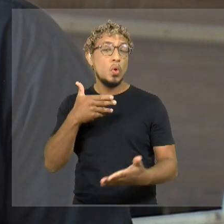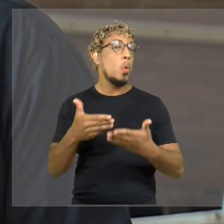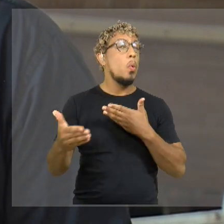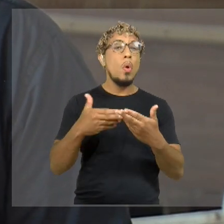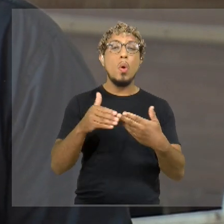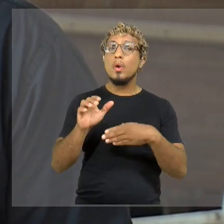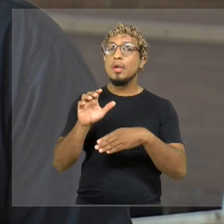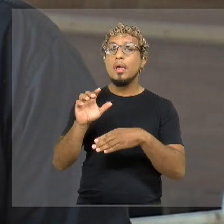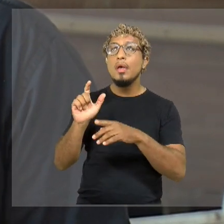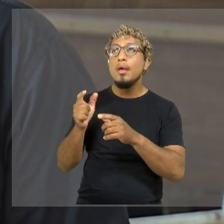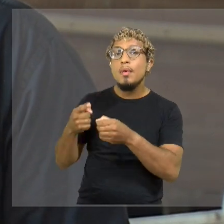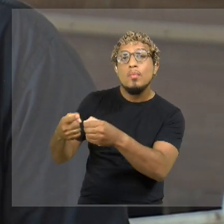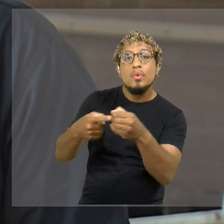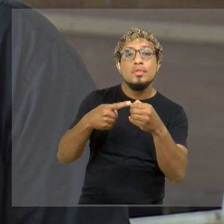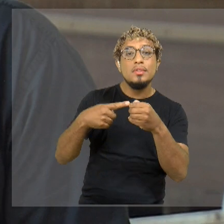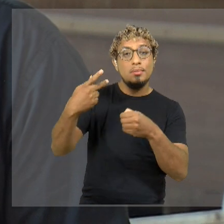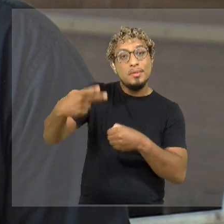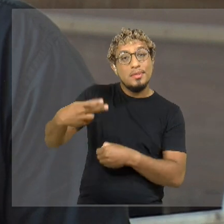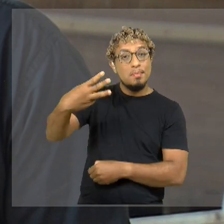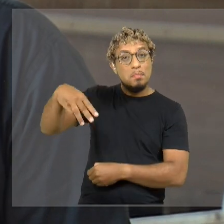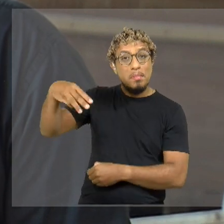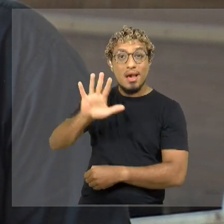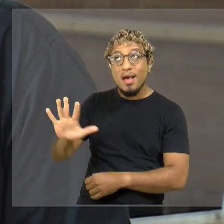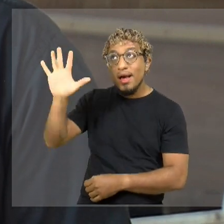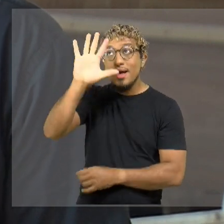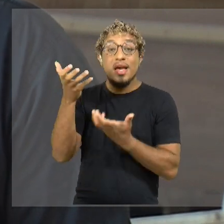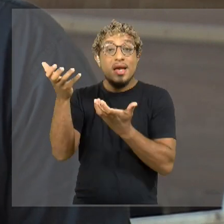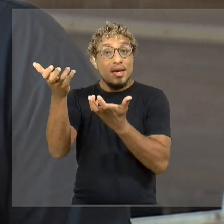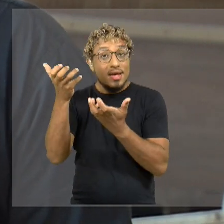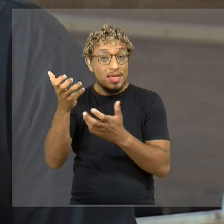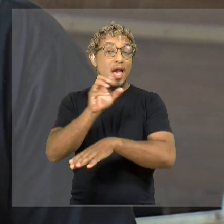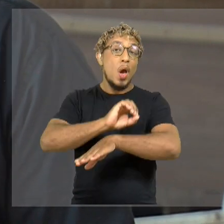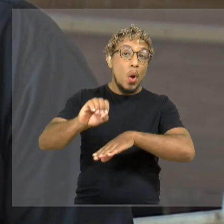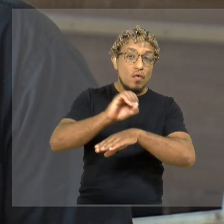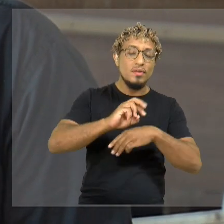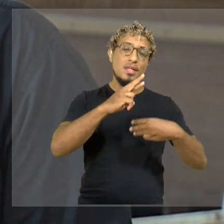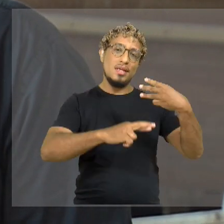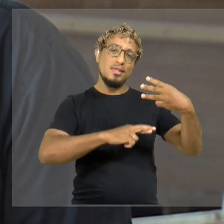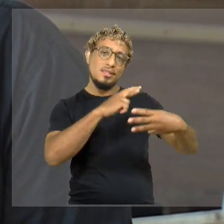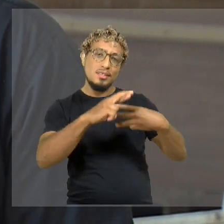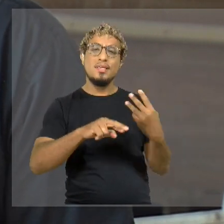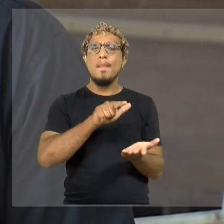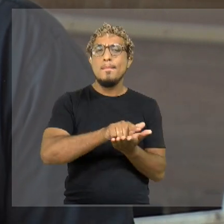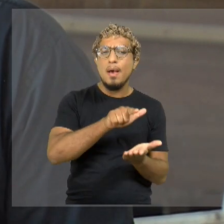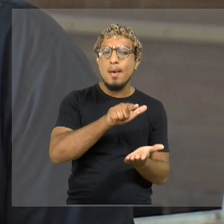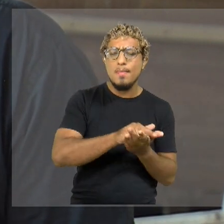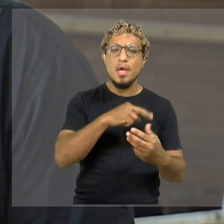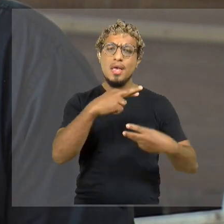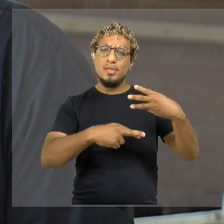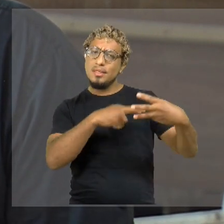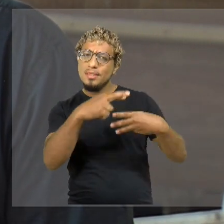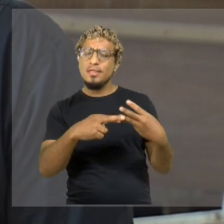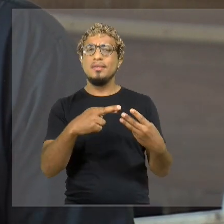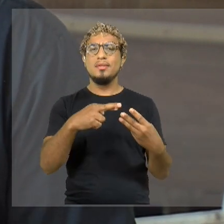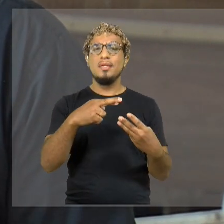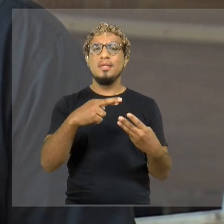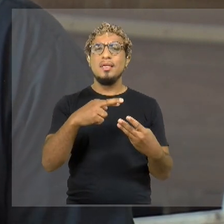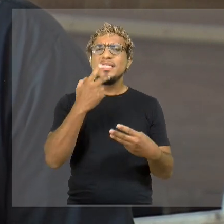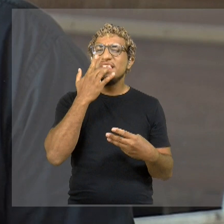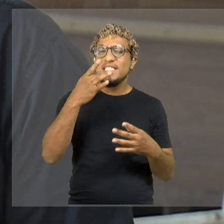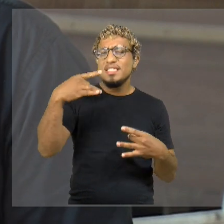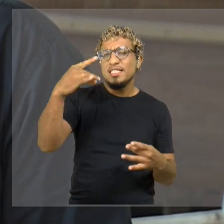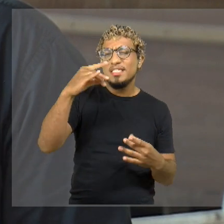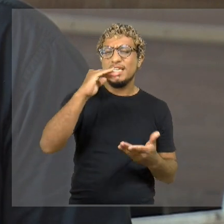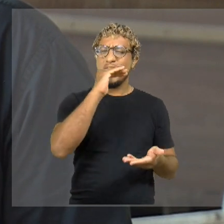parte do Maranhão que queiram fazer essas oficinas de reciclagem. Nós temos reciclagem de papel, reciclagem de garrafa PET, nós